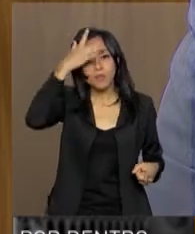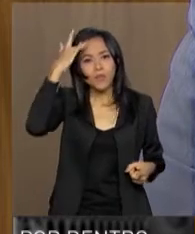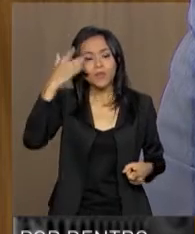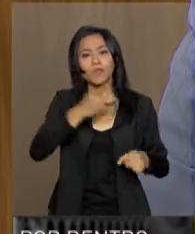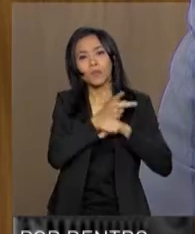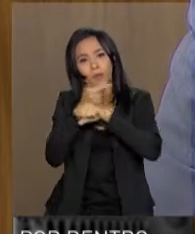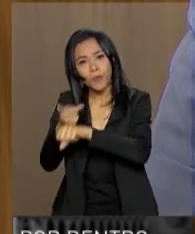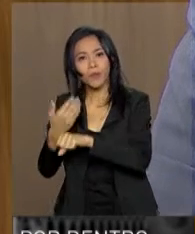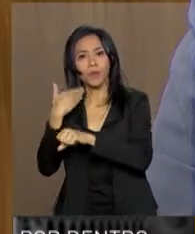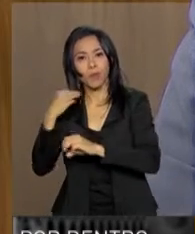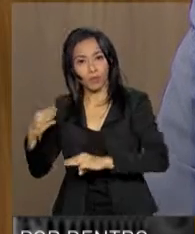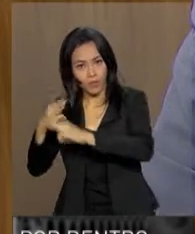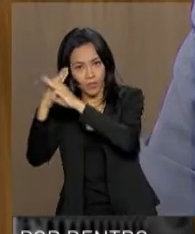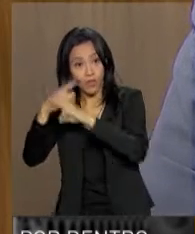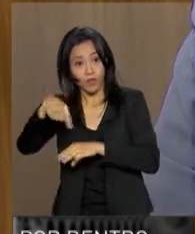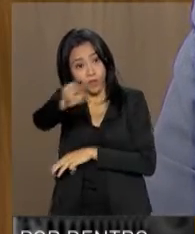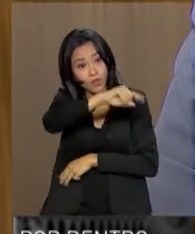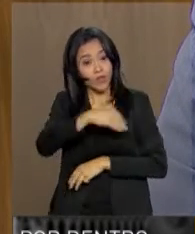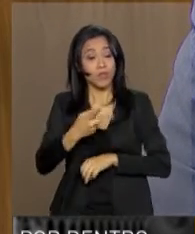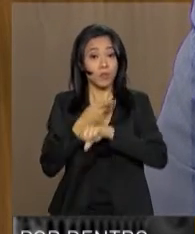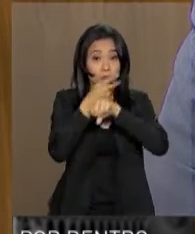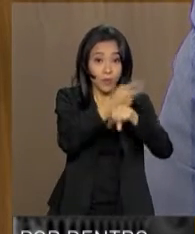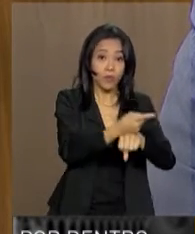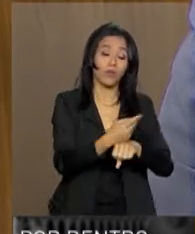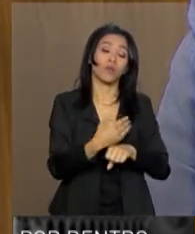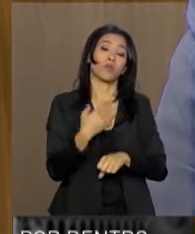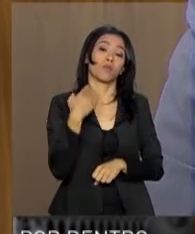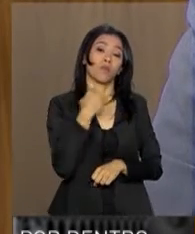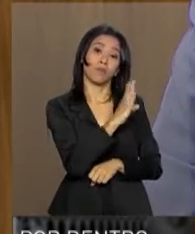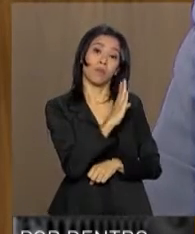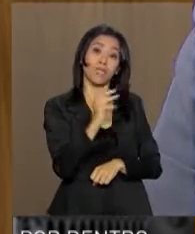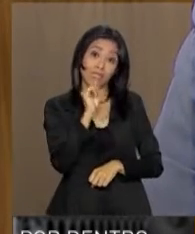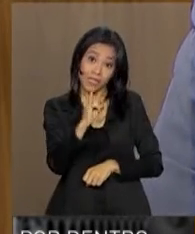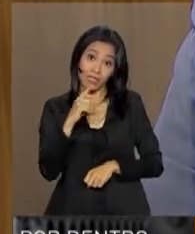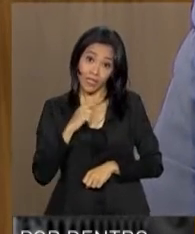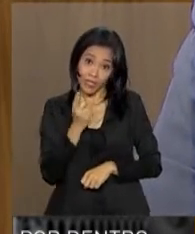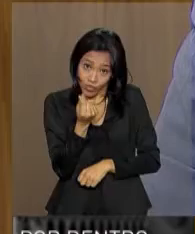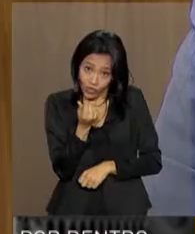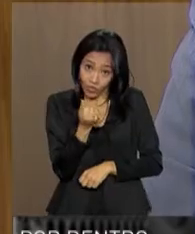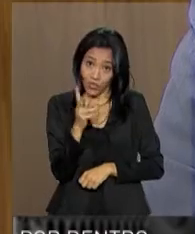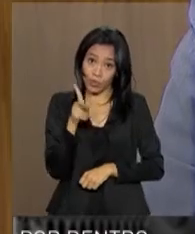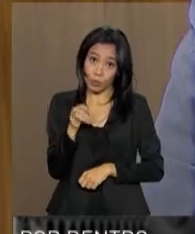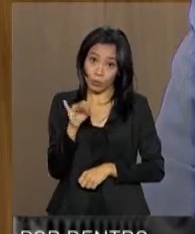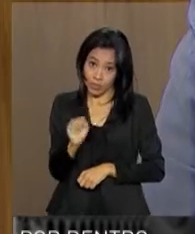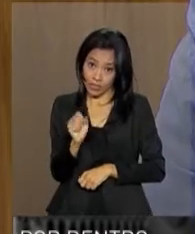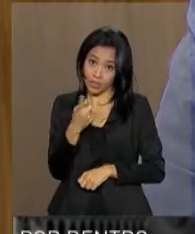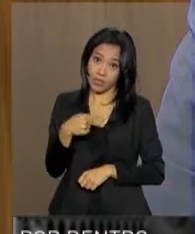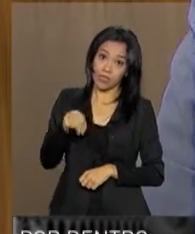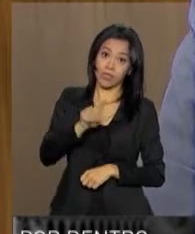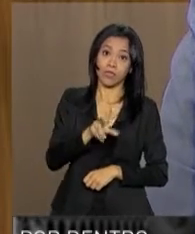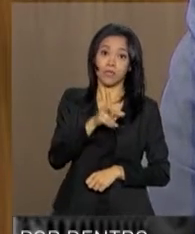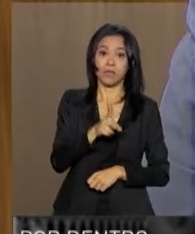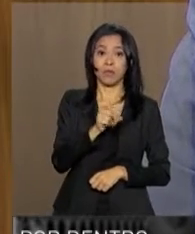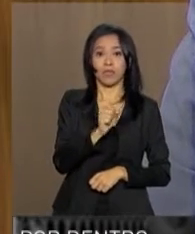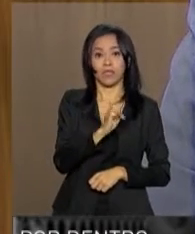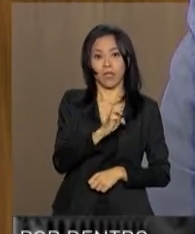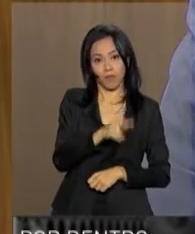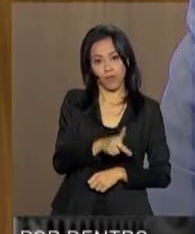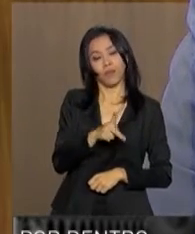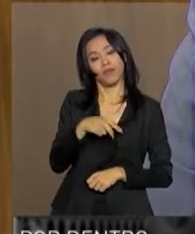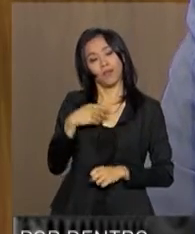econômica banco do brasil para saber se tem recurso no pis pasep sacchet esse recurso e ajuda a economia a voltar à